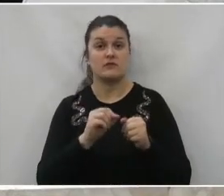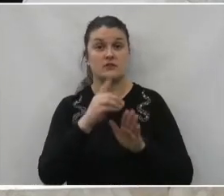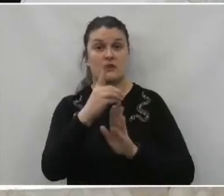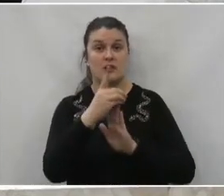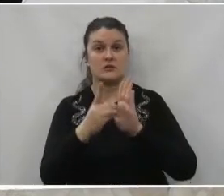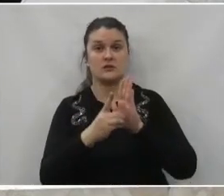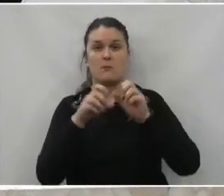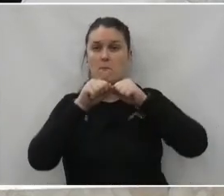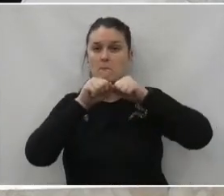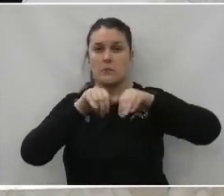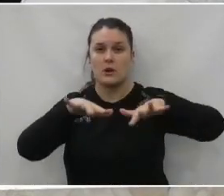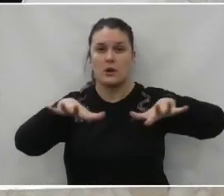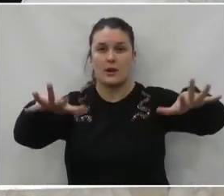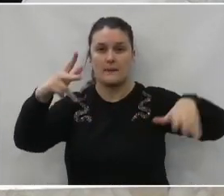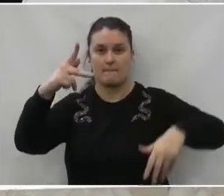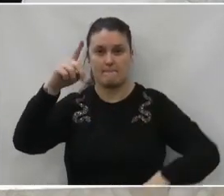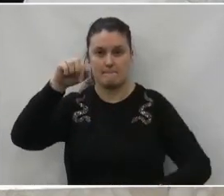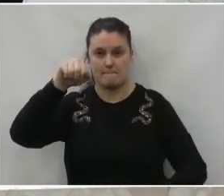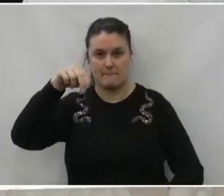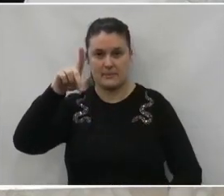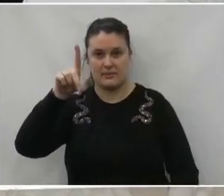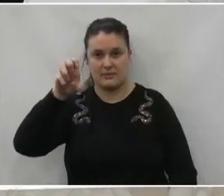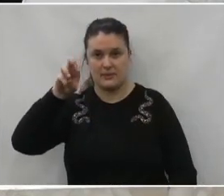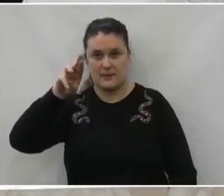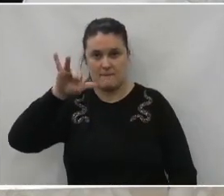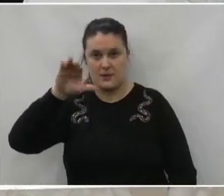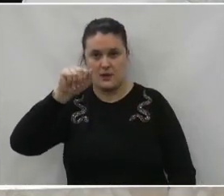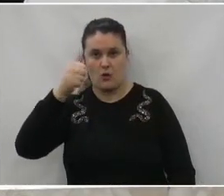de pandemia em 11 de março de 2020.